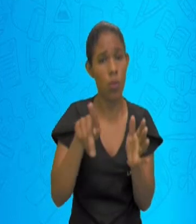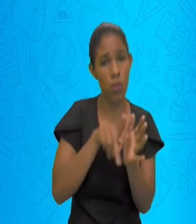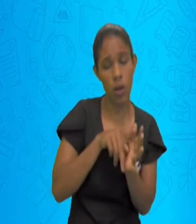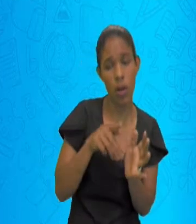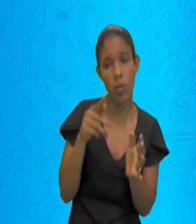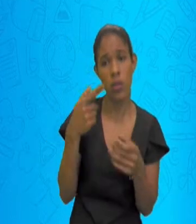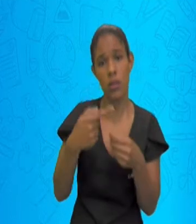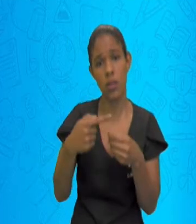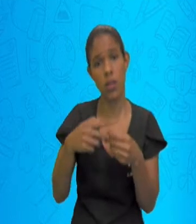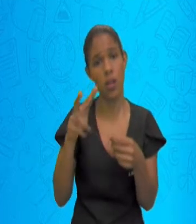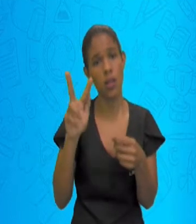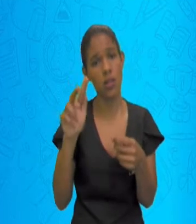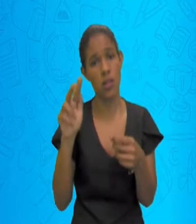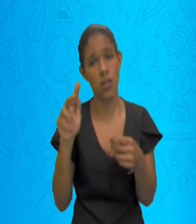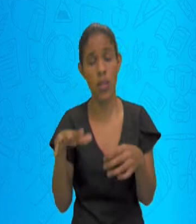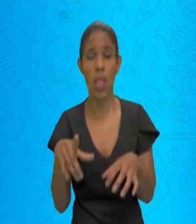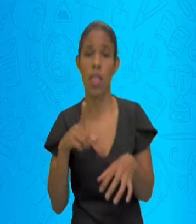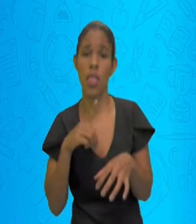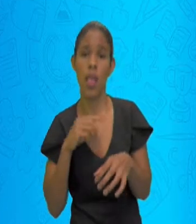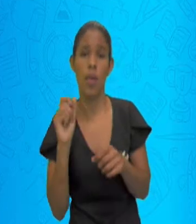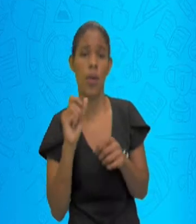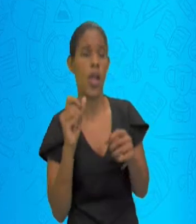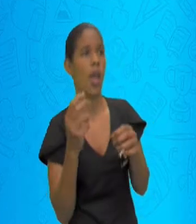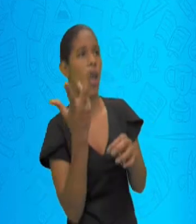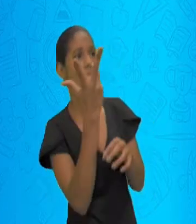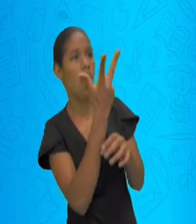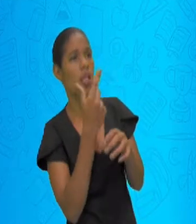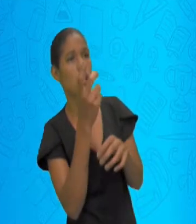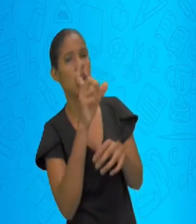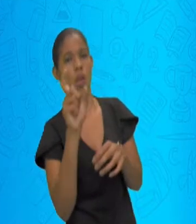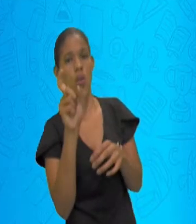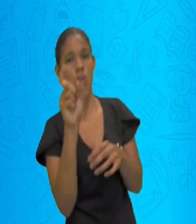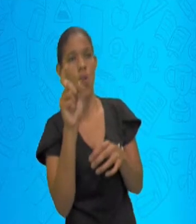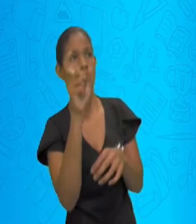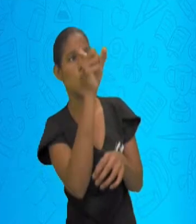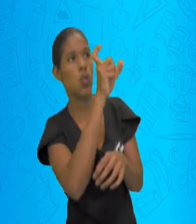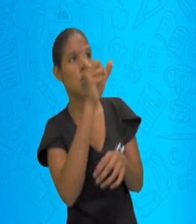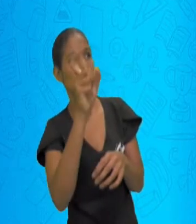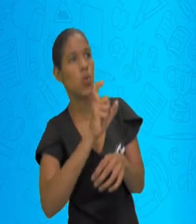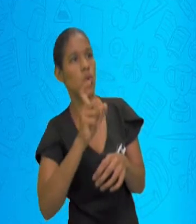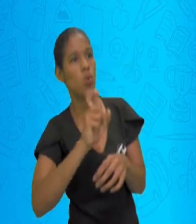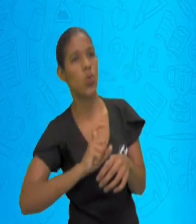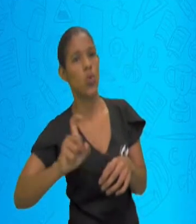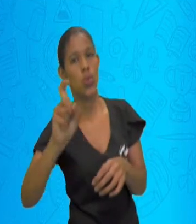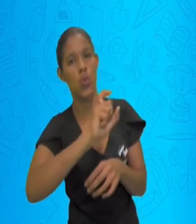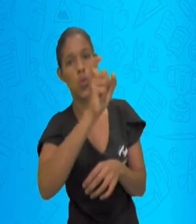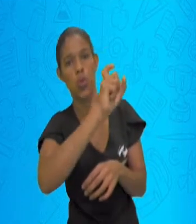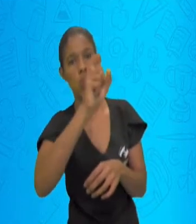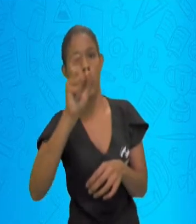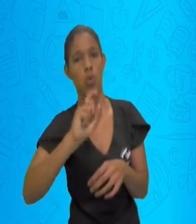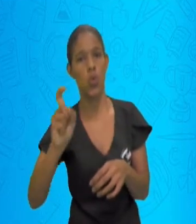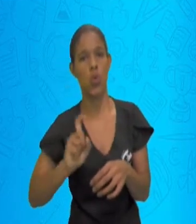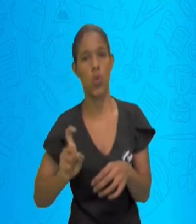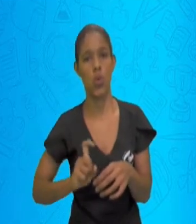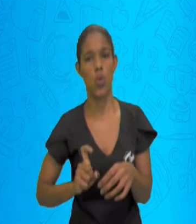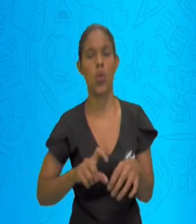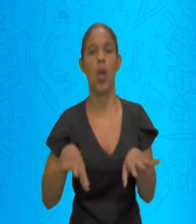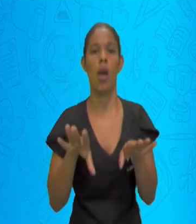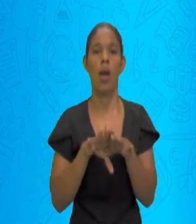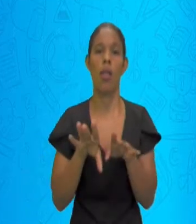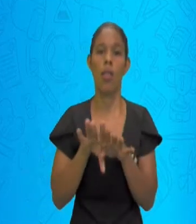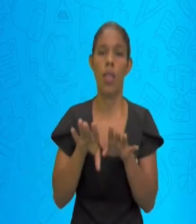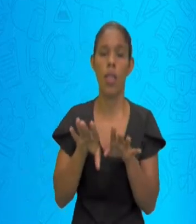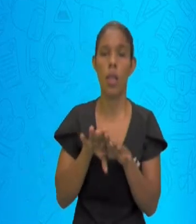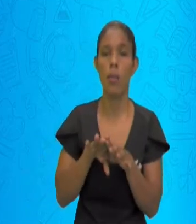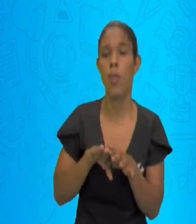pintados no mergulhão da Avenida Minas Gerais, no muro que separa a linha férrea da JK, da